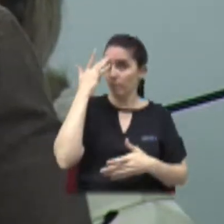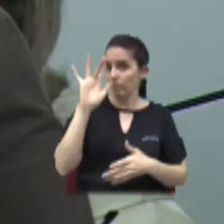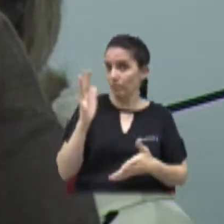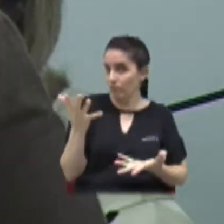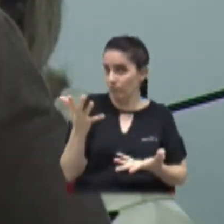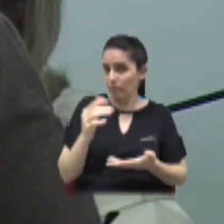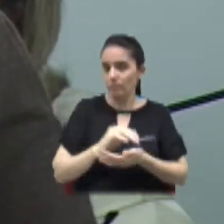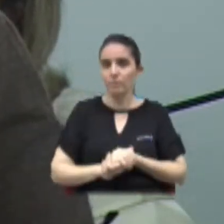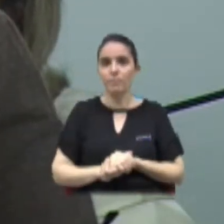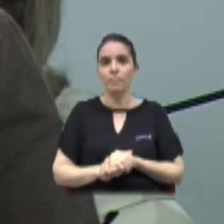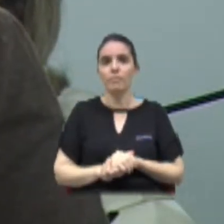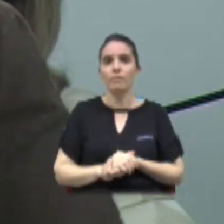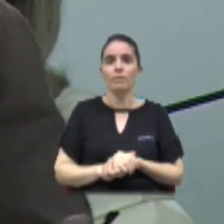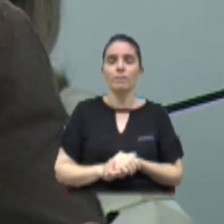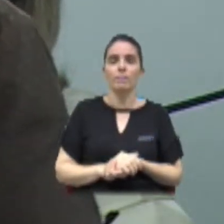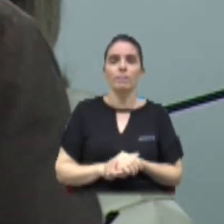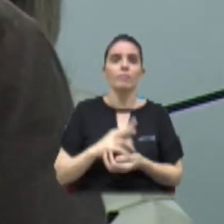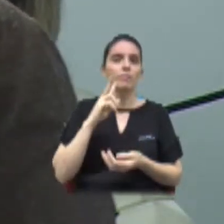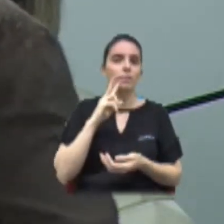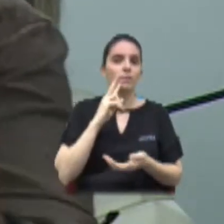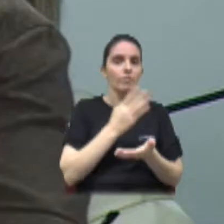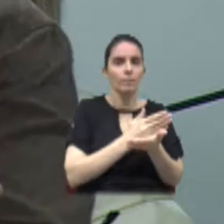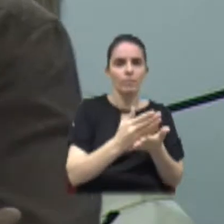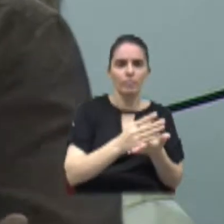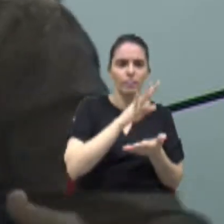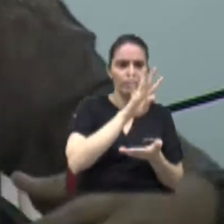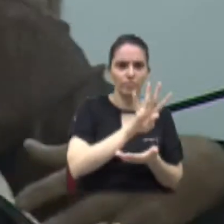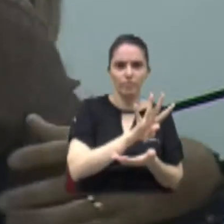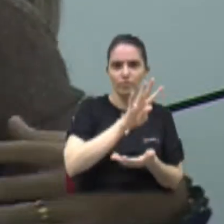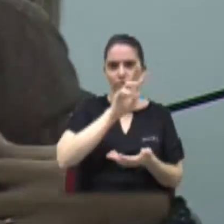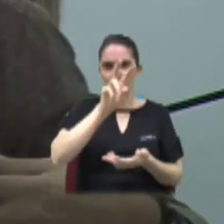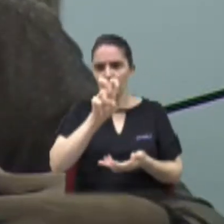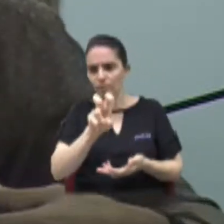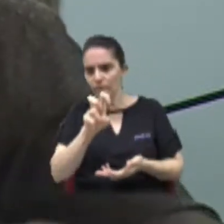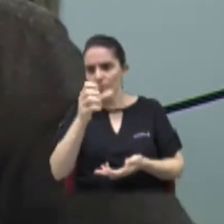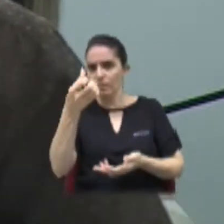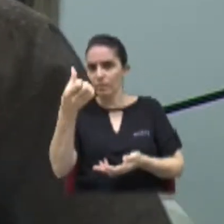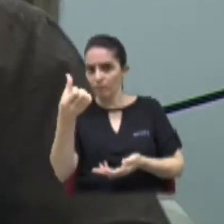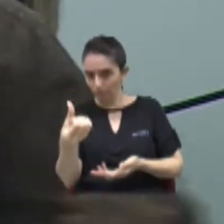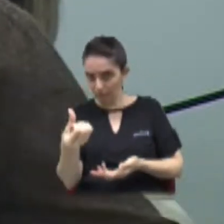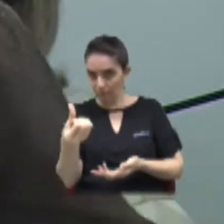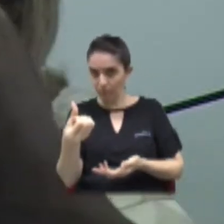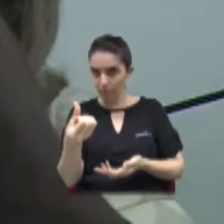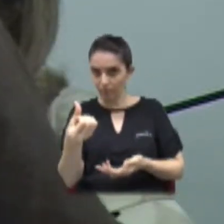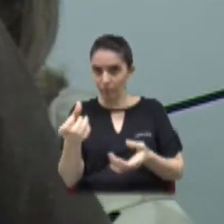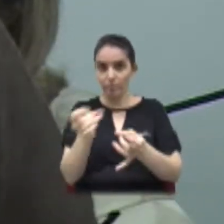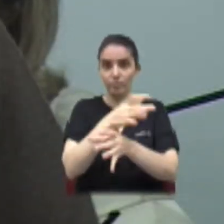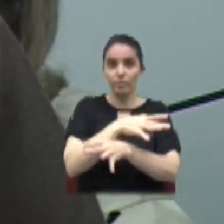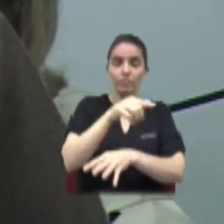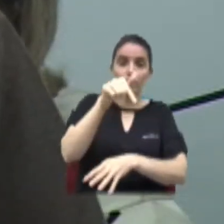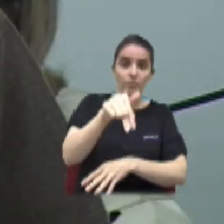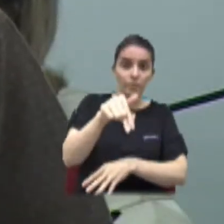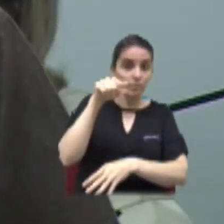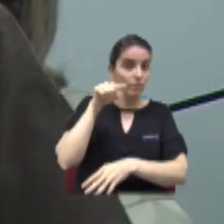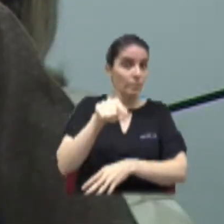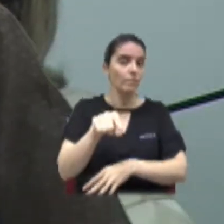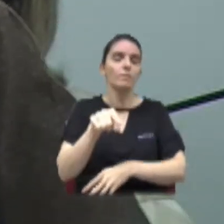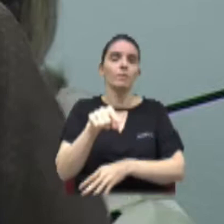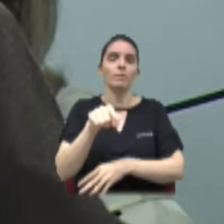vereadora Constância, seria muito importante você mesmo compartilhar essas informações, porque fica,